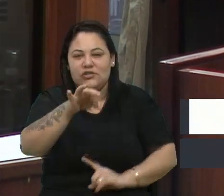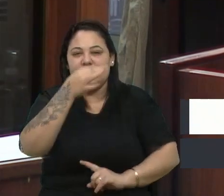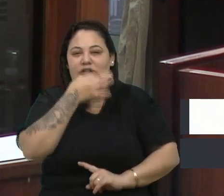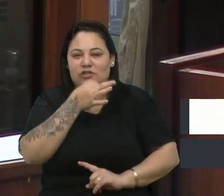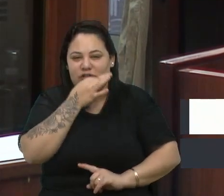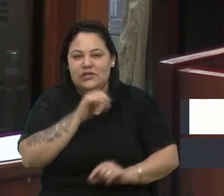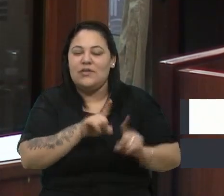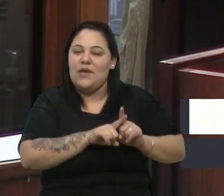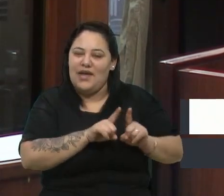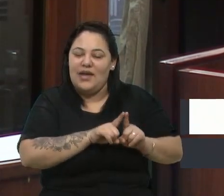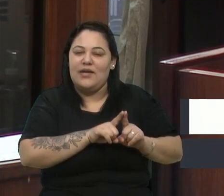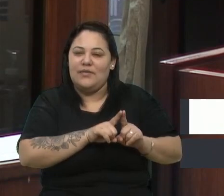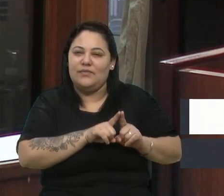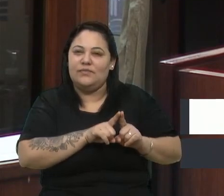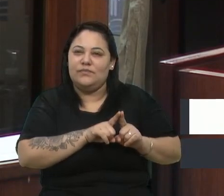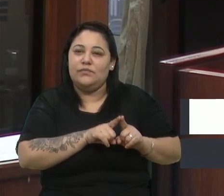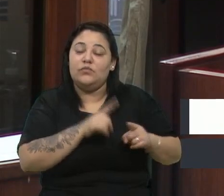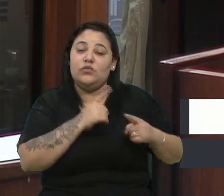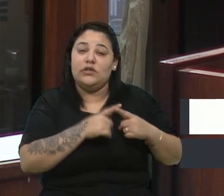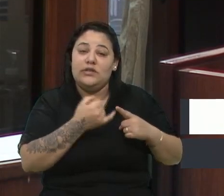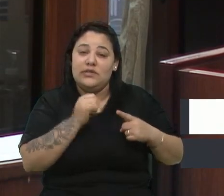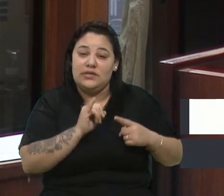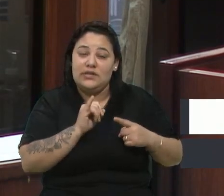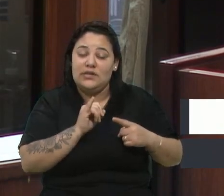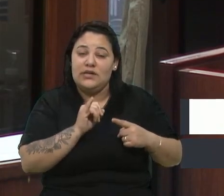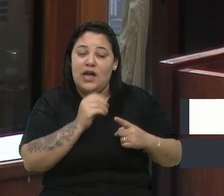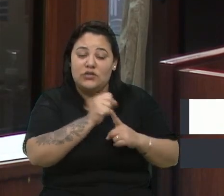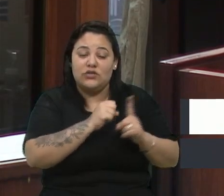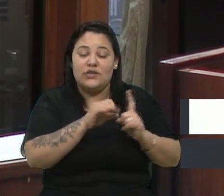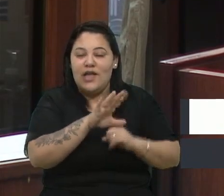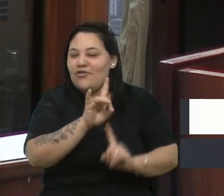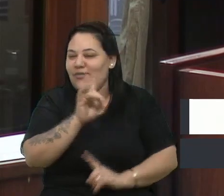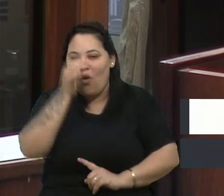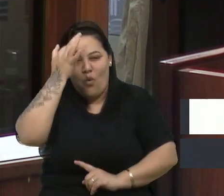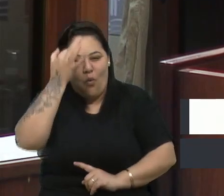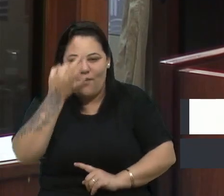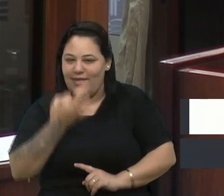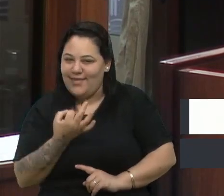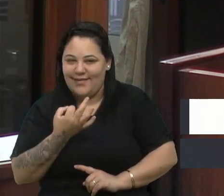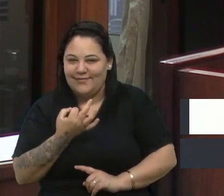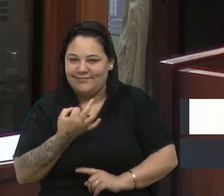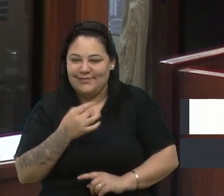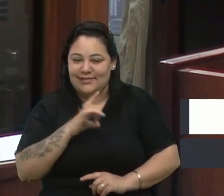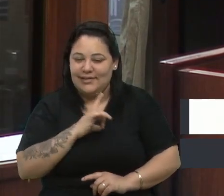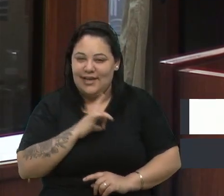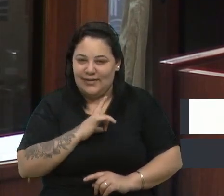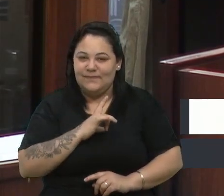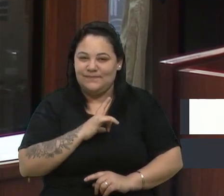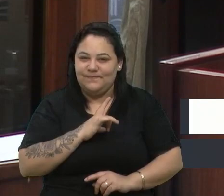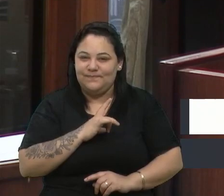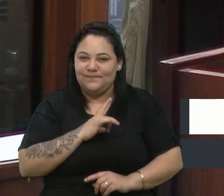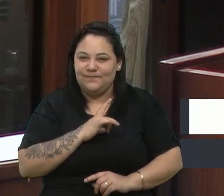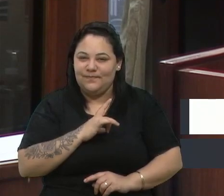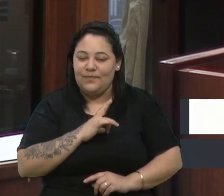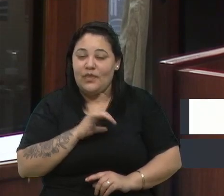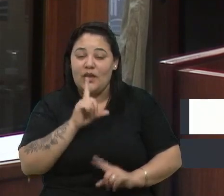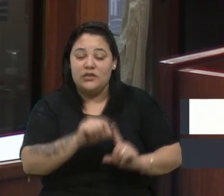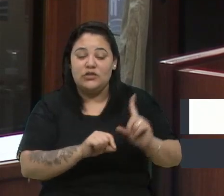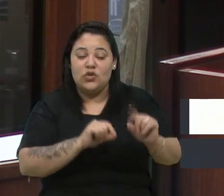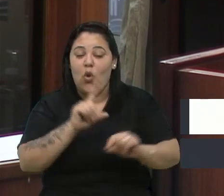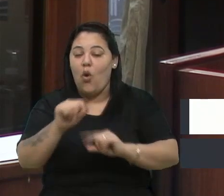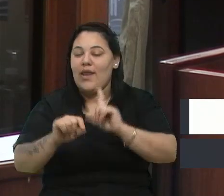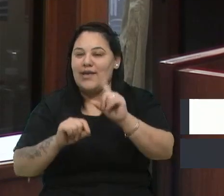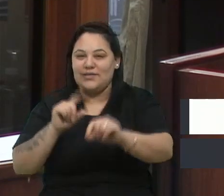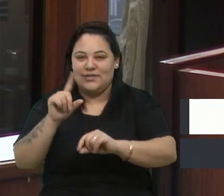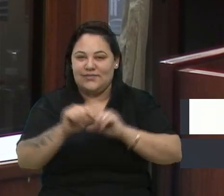Enquanto a sociedade não entender que as pessoas com orientação sexual diferente são seres